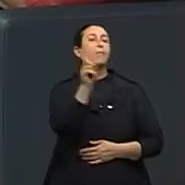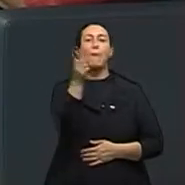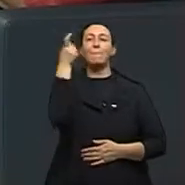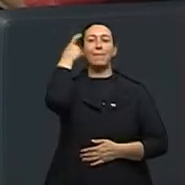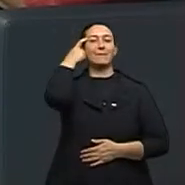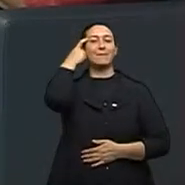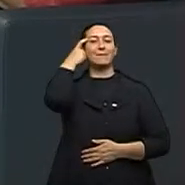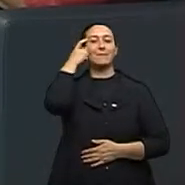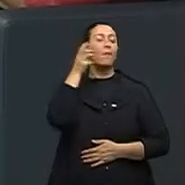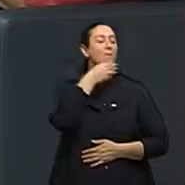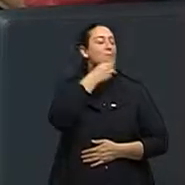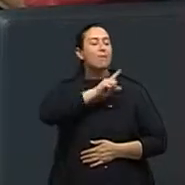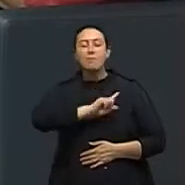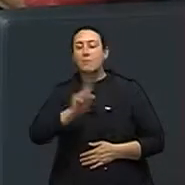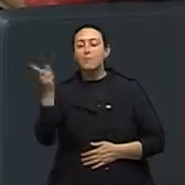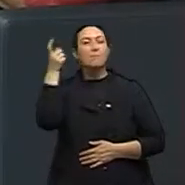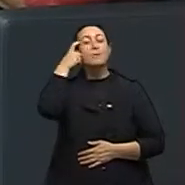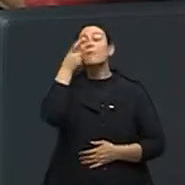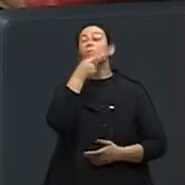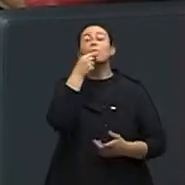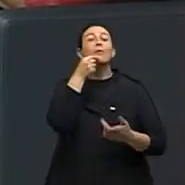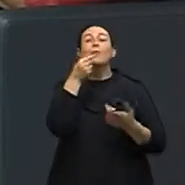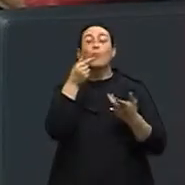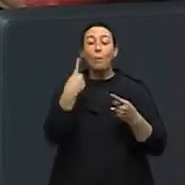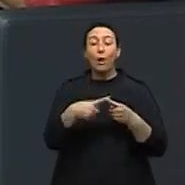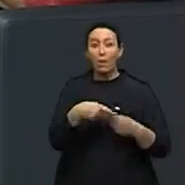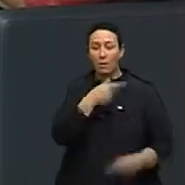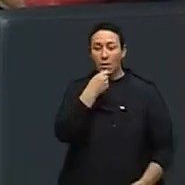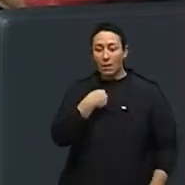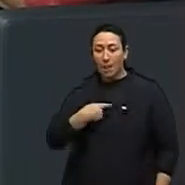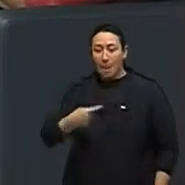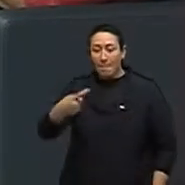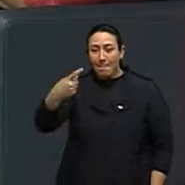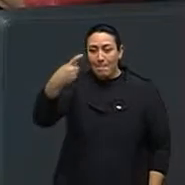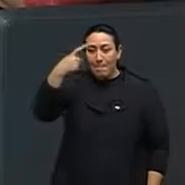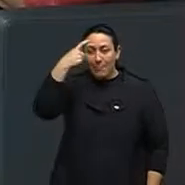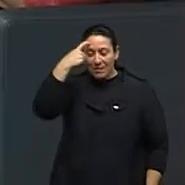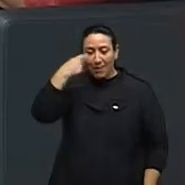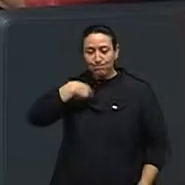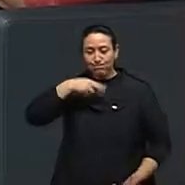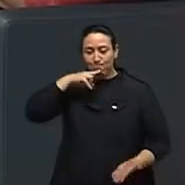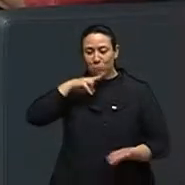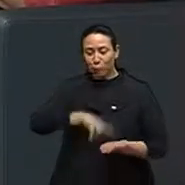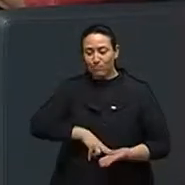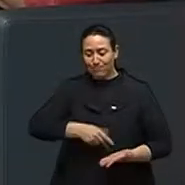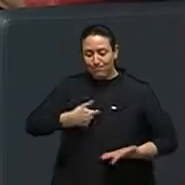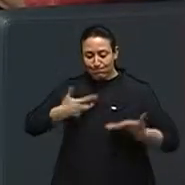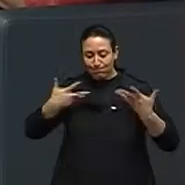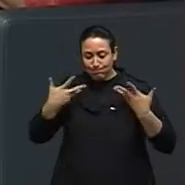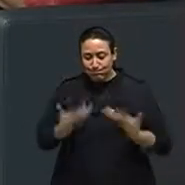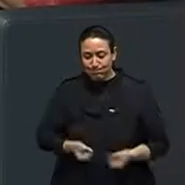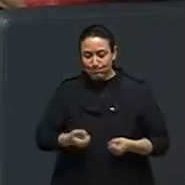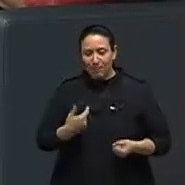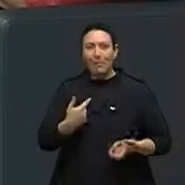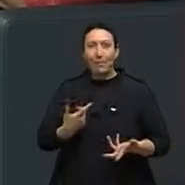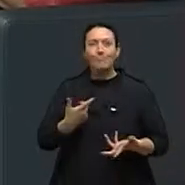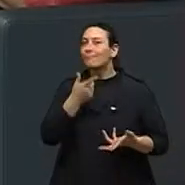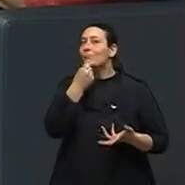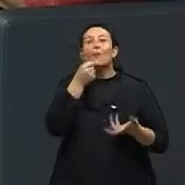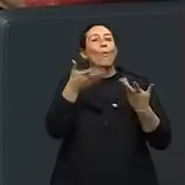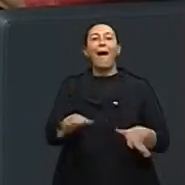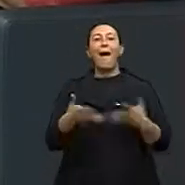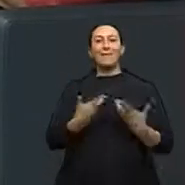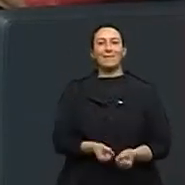ele pensar é ter que assumir é ter que como é que eu vou te dizer entender que isso vai acontecer